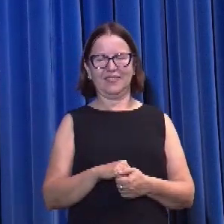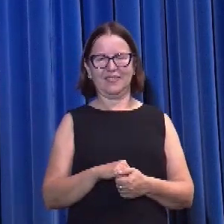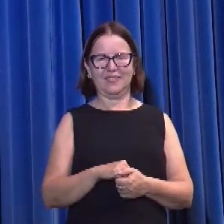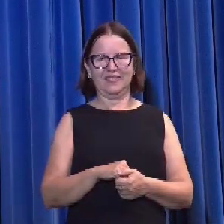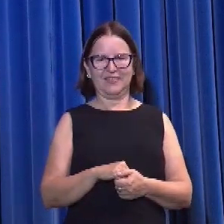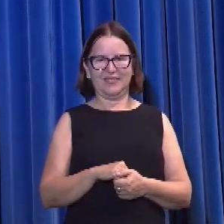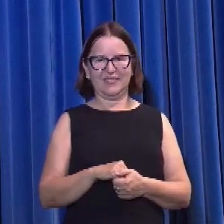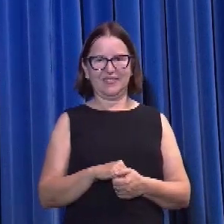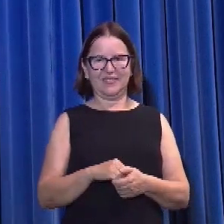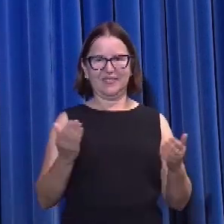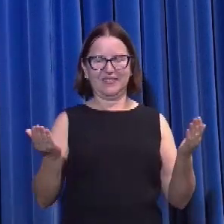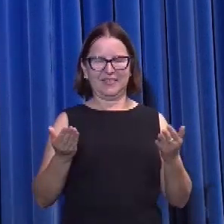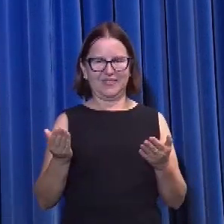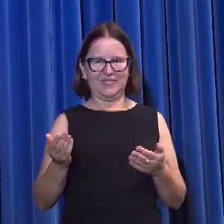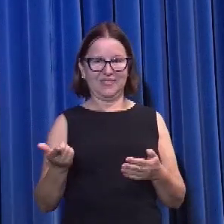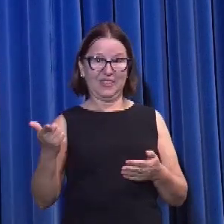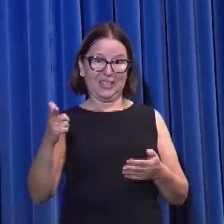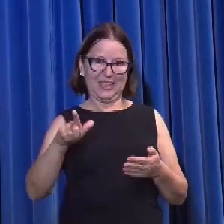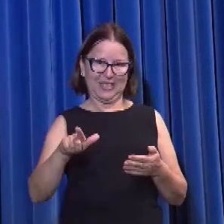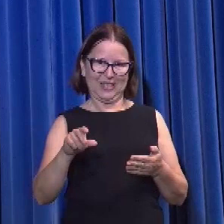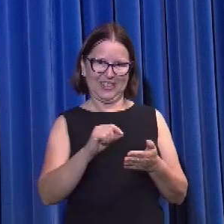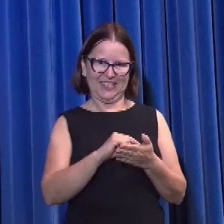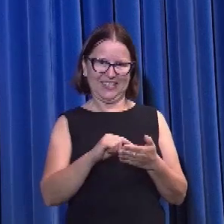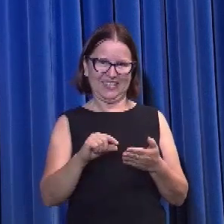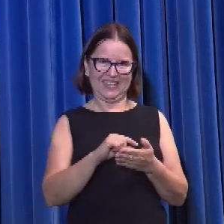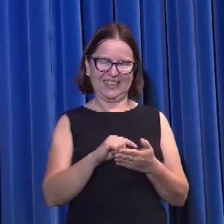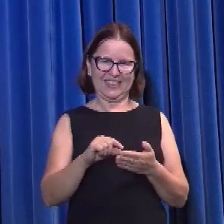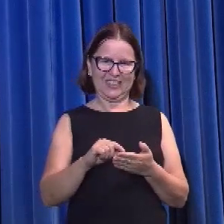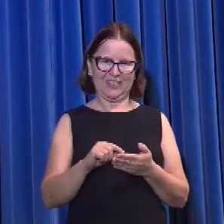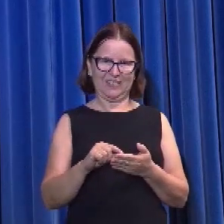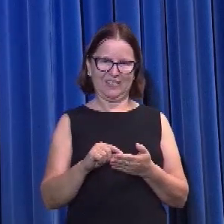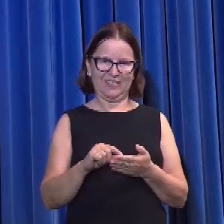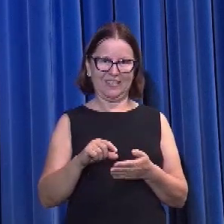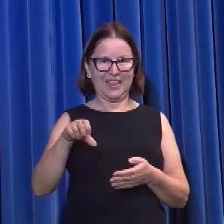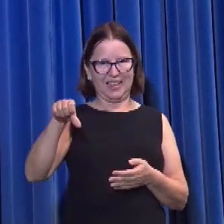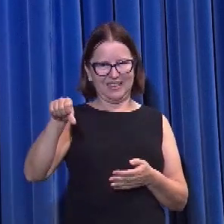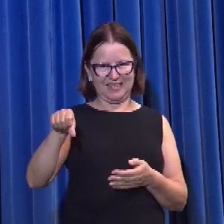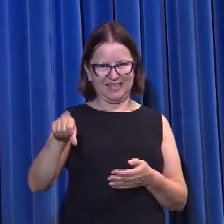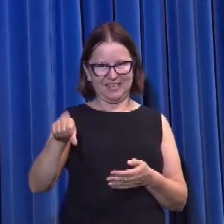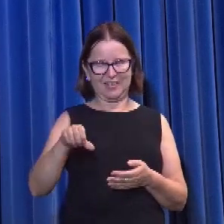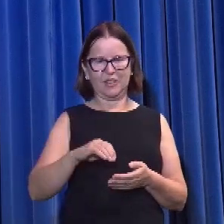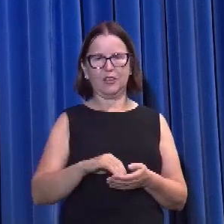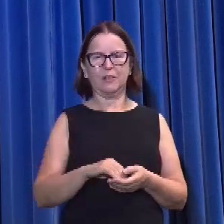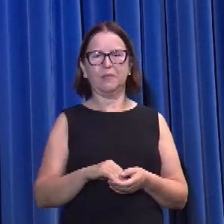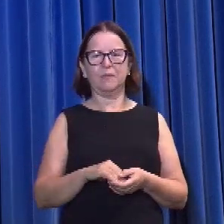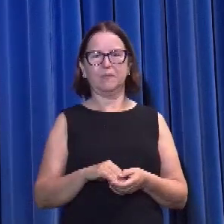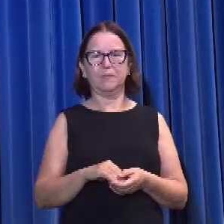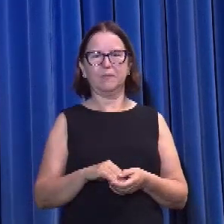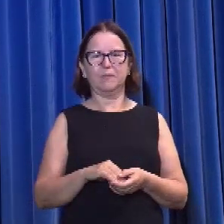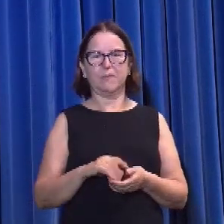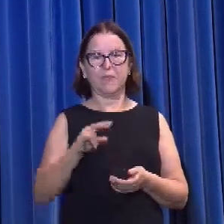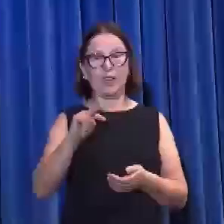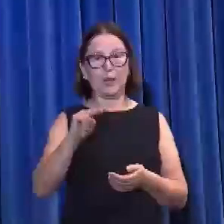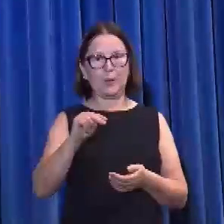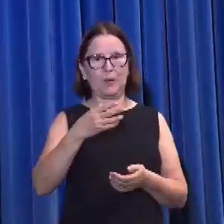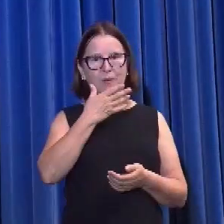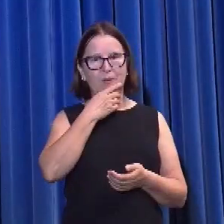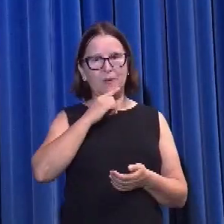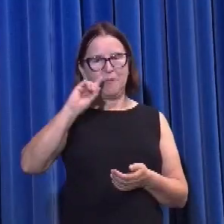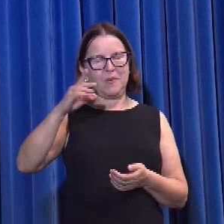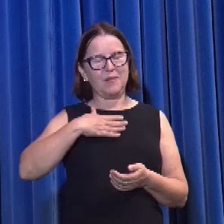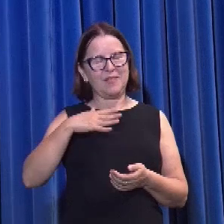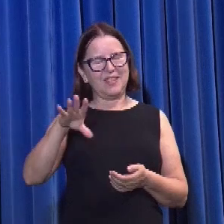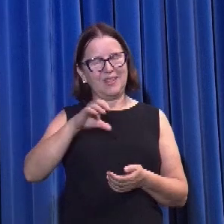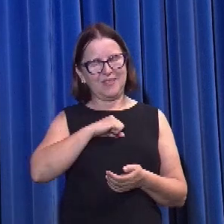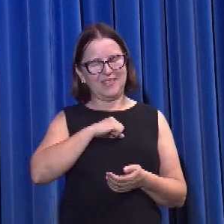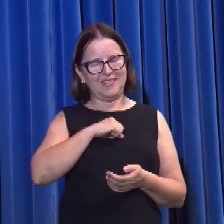Vamos ler outra vez o versículo, gente. Versículo 9. Como o Pai me amou,